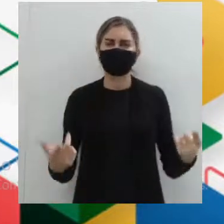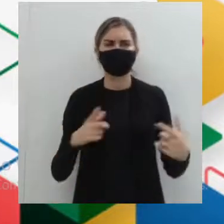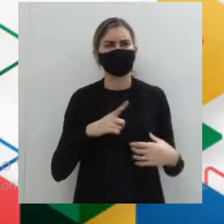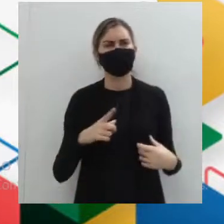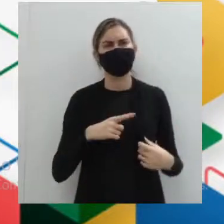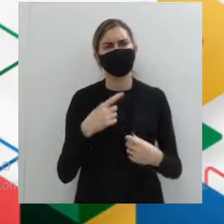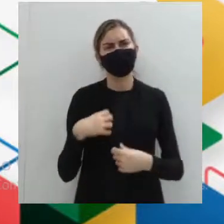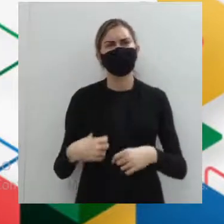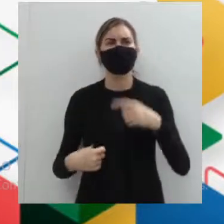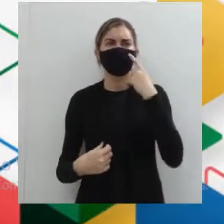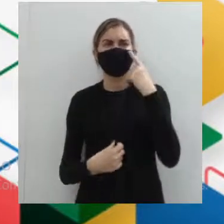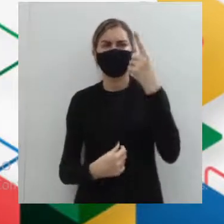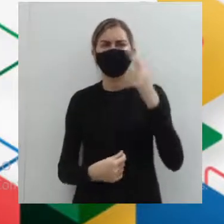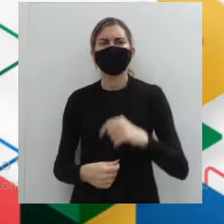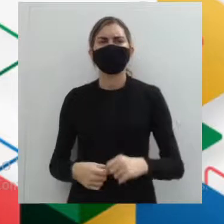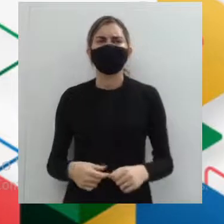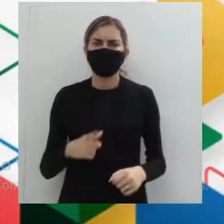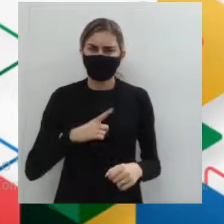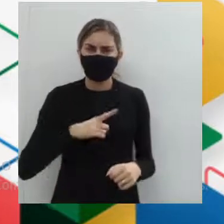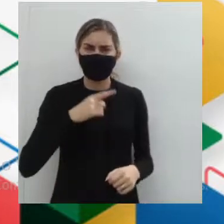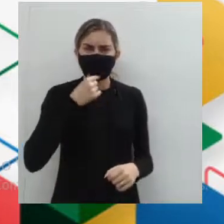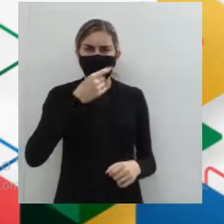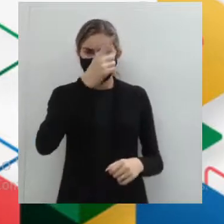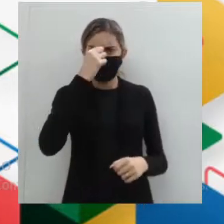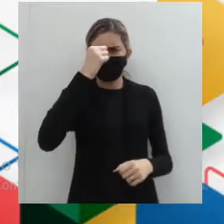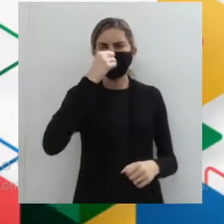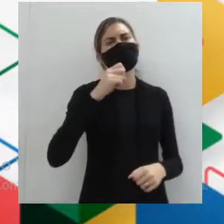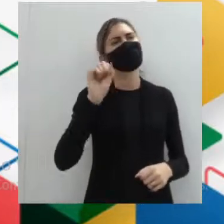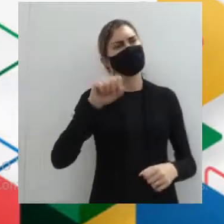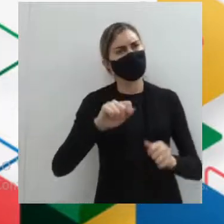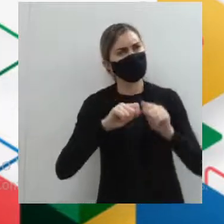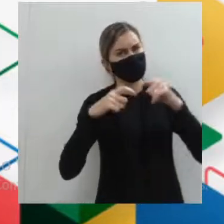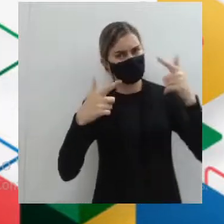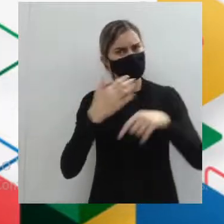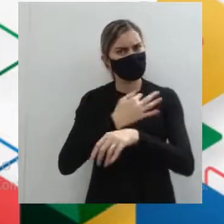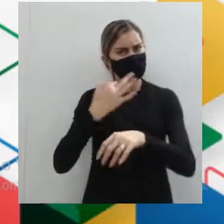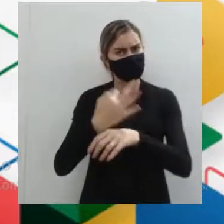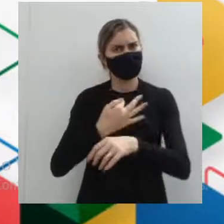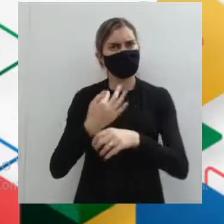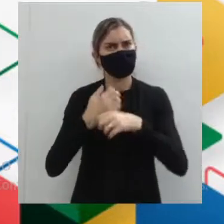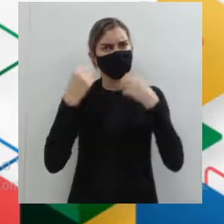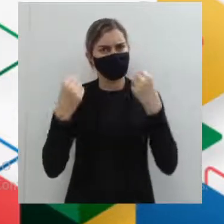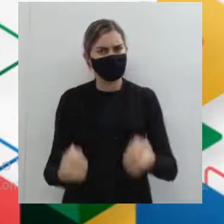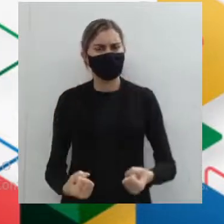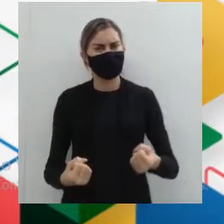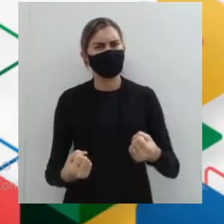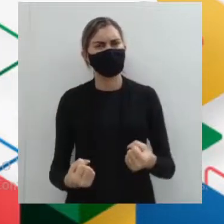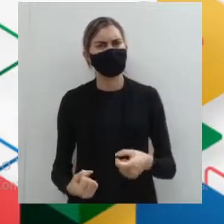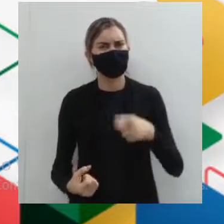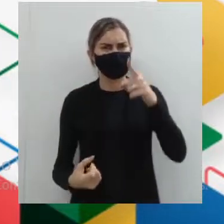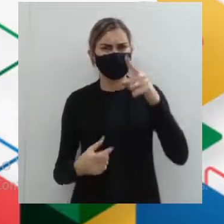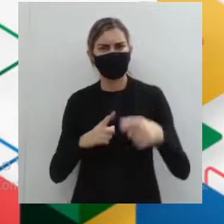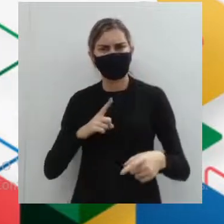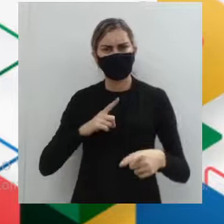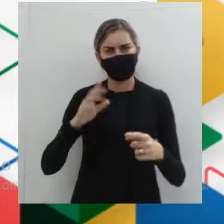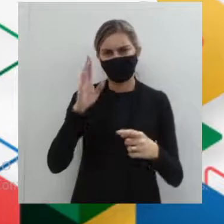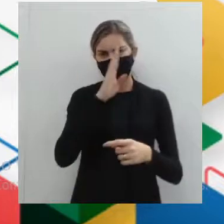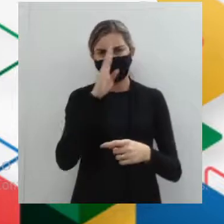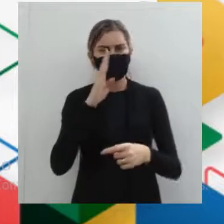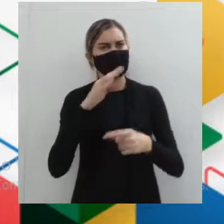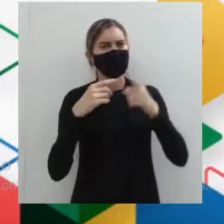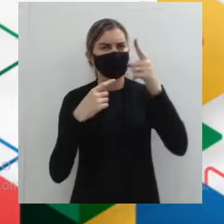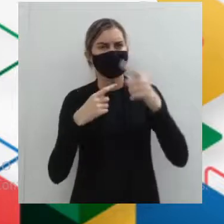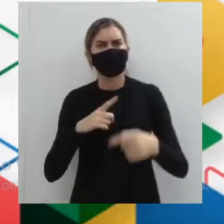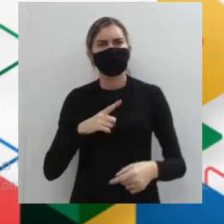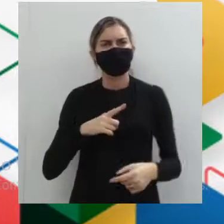à esquerda, onde eu falei no slackline, será que existe força? Claro, para suportar o peso do próprio corpo. Será que tem coordenação motora? Olha ali,